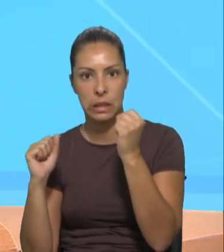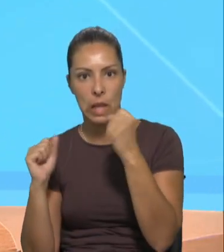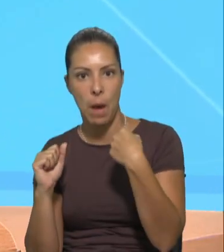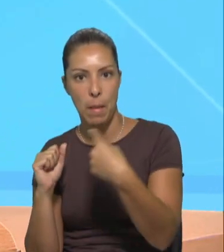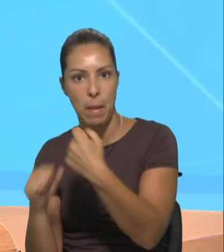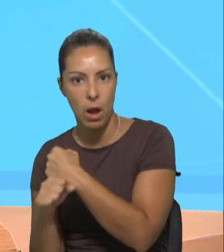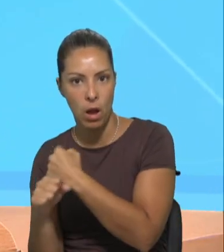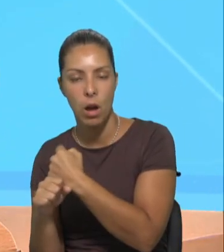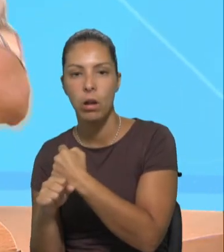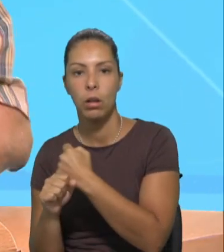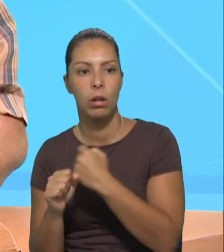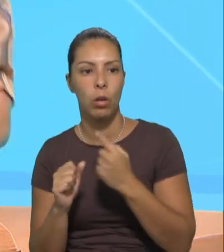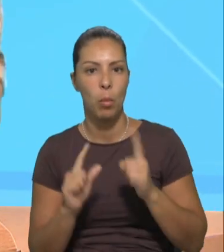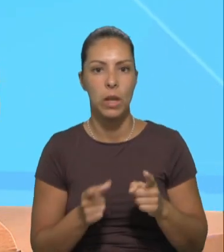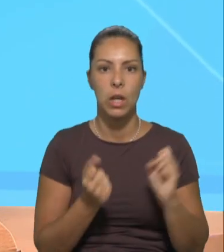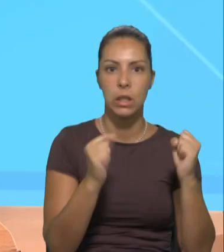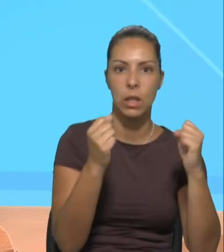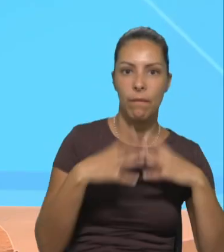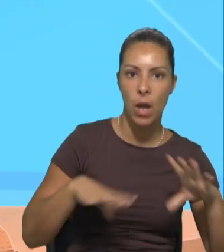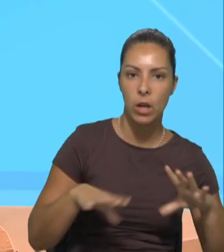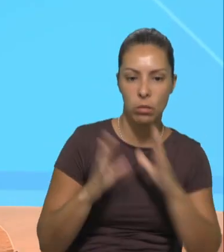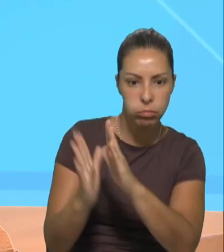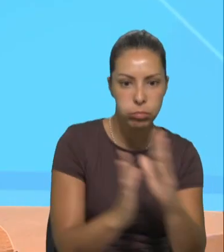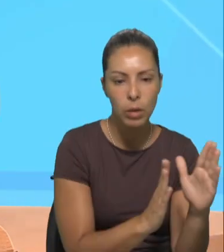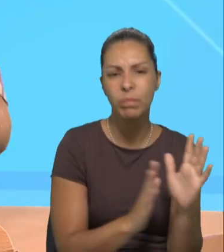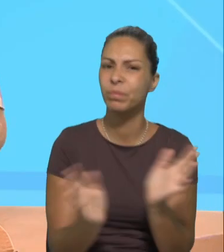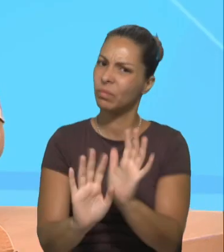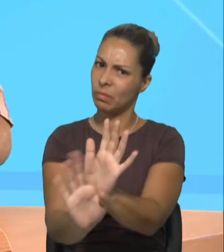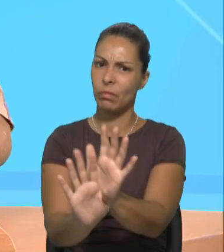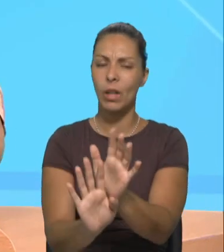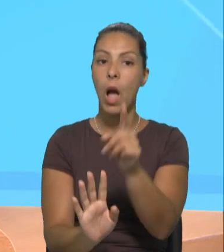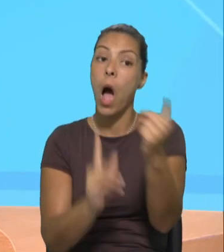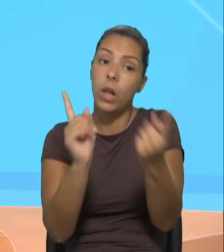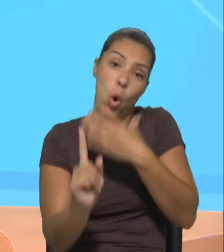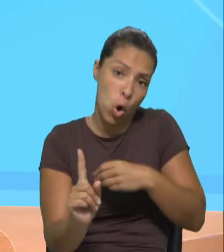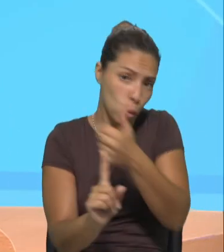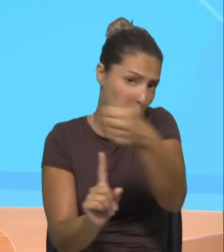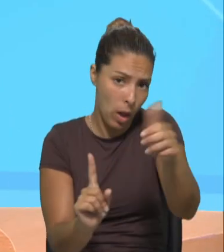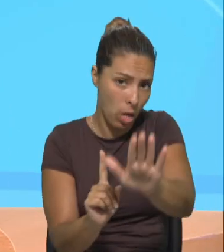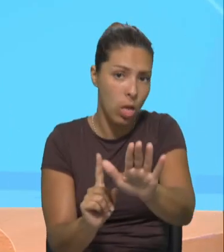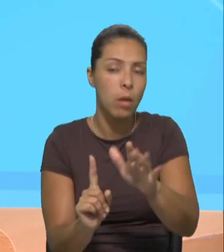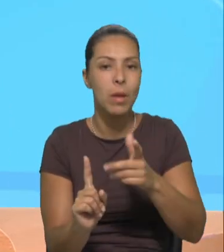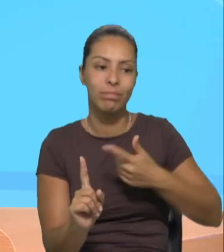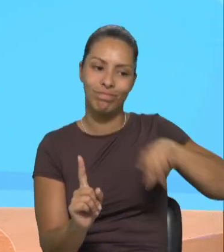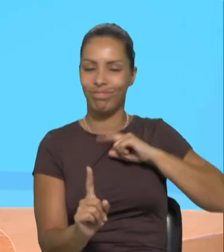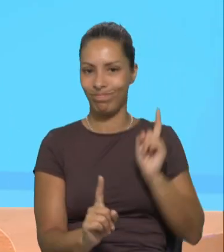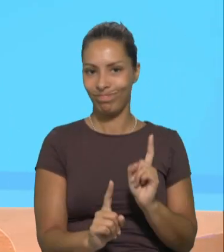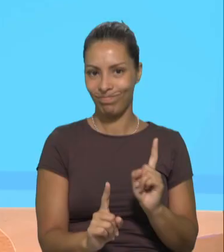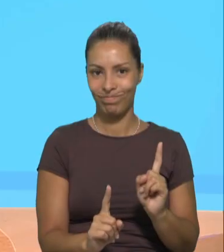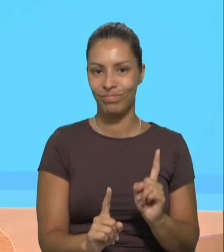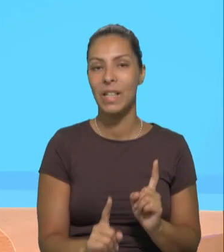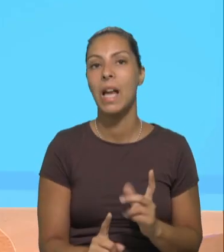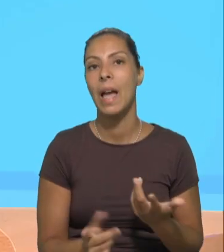entrar no stress das férias. Enfim, há quem goste dessas dinâmicas, tudo bem. Não é a nossa opção e, portanto, há